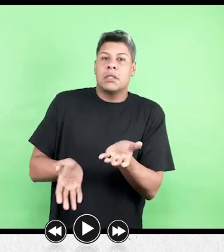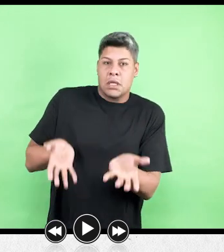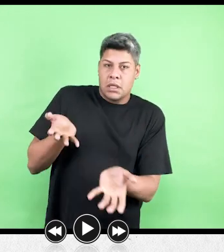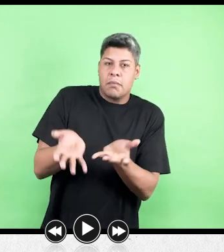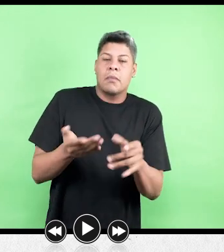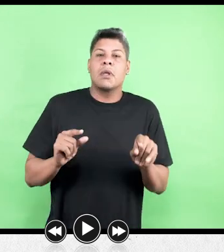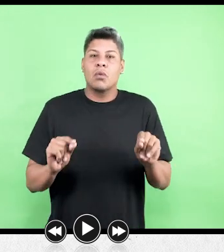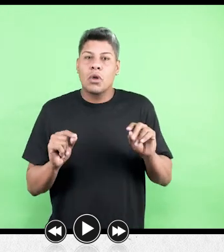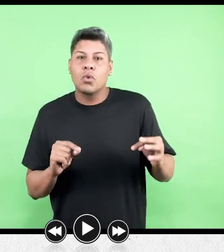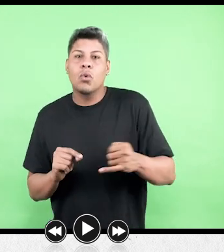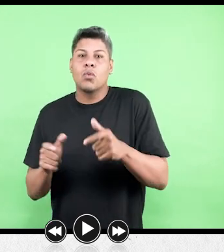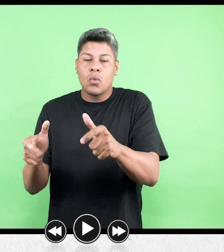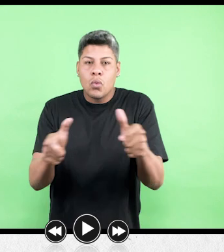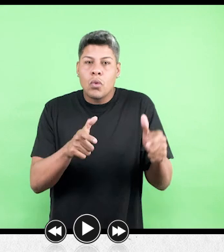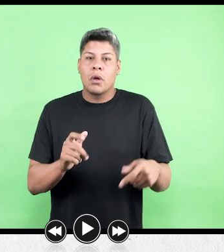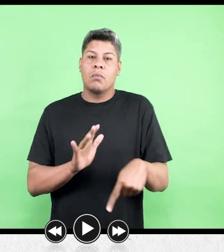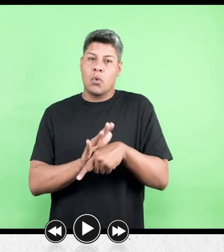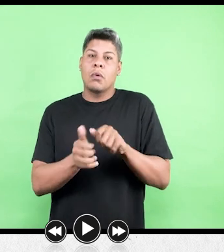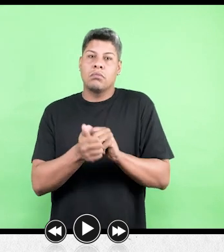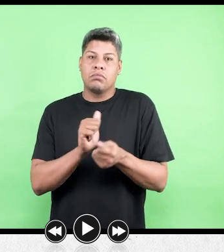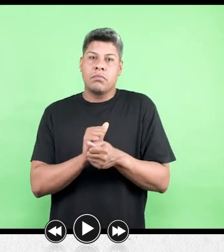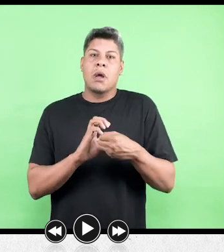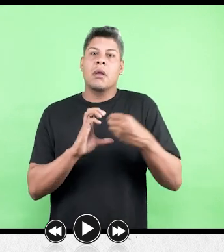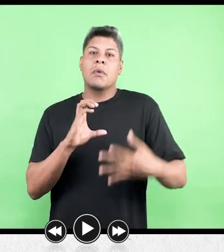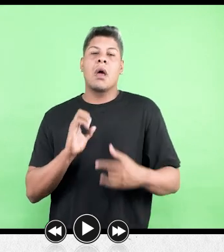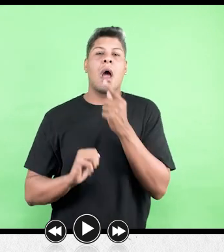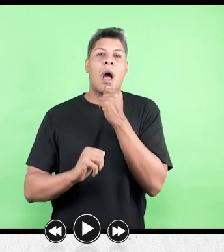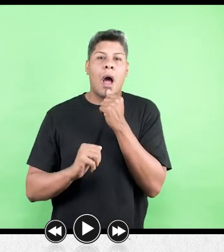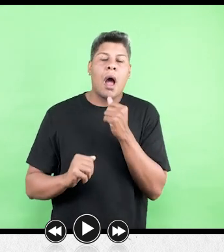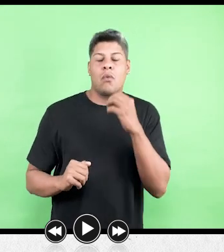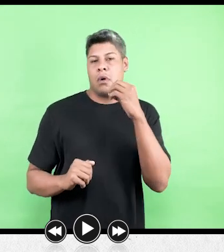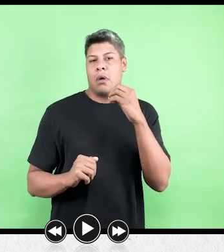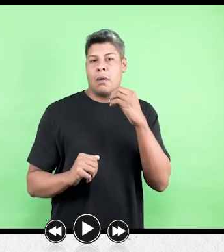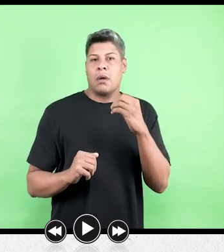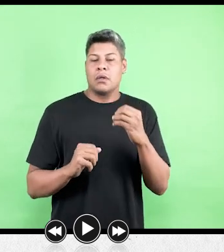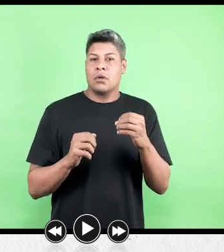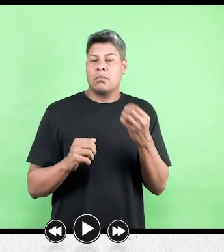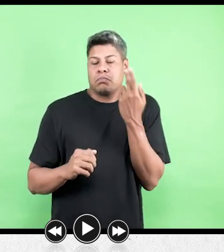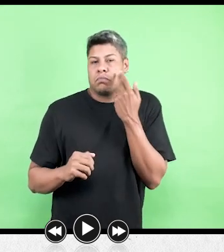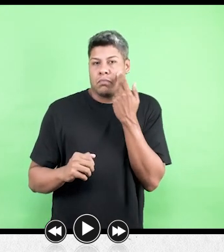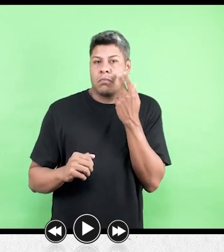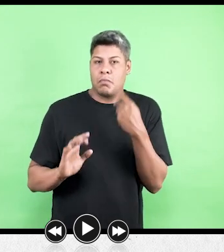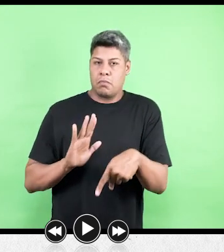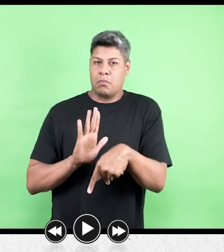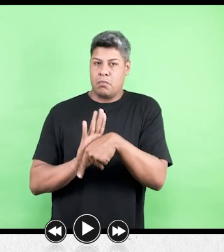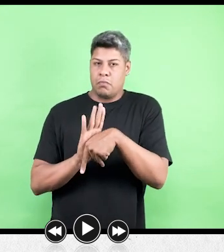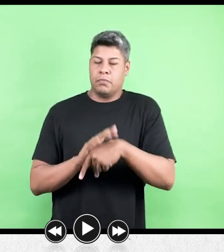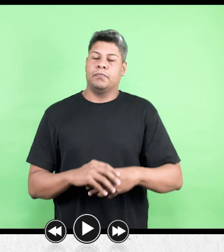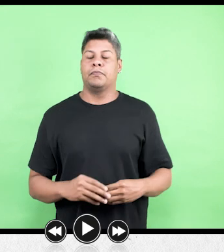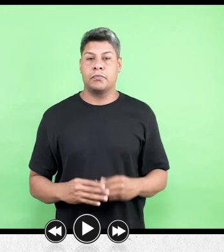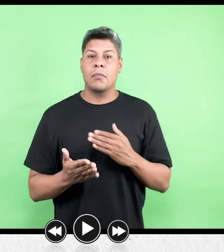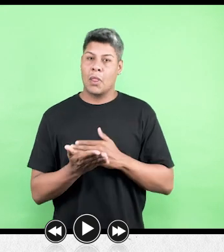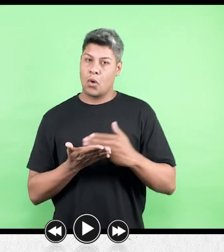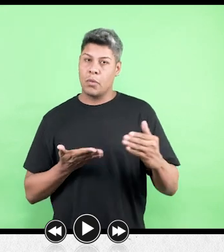propriamente, que são todas as unidades destinadas para adequar as características da água bruta aos padrões de potabilidade. Então, começando aí para